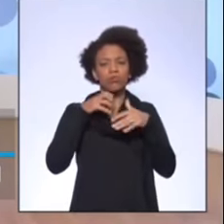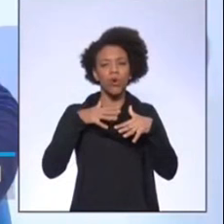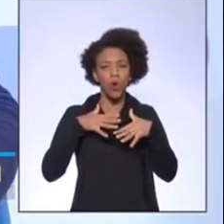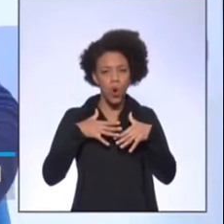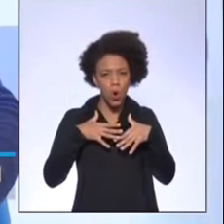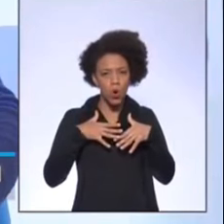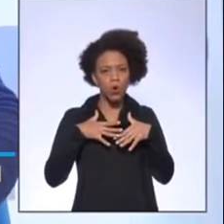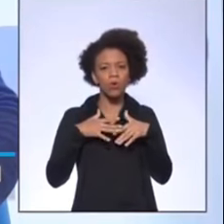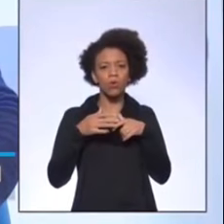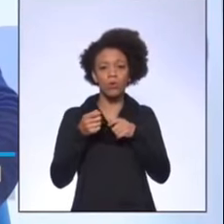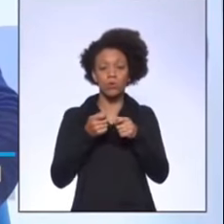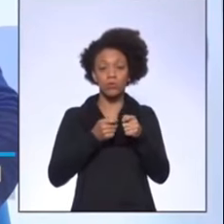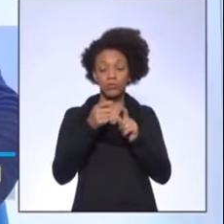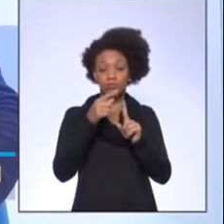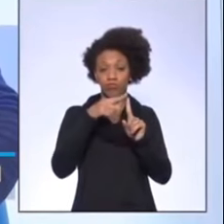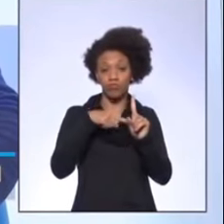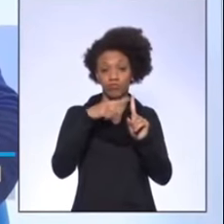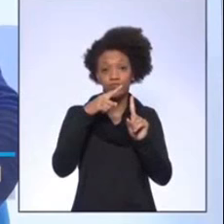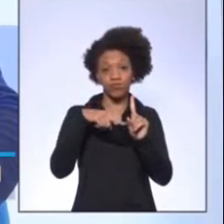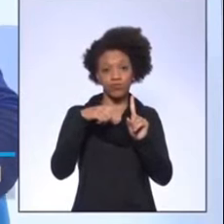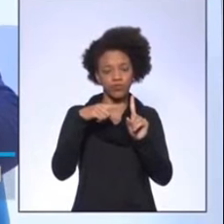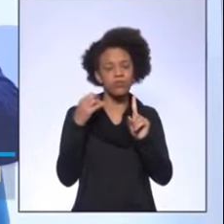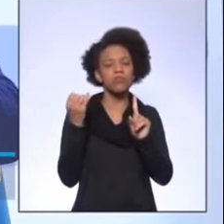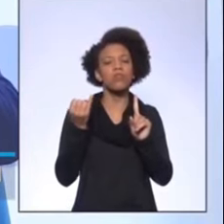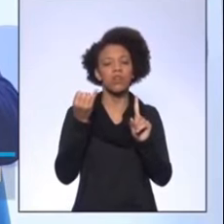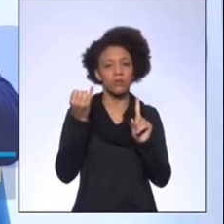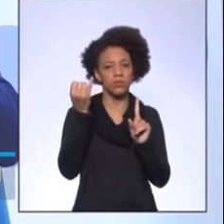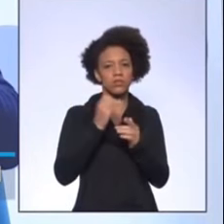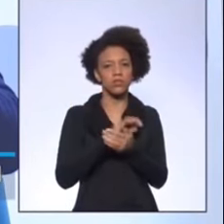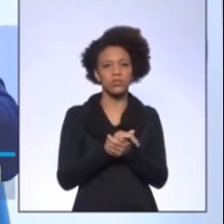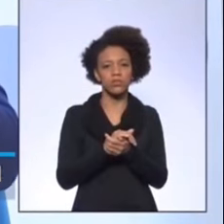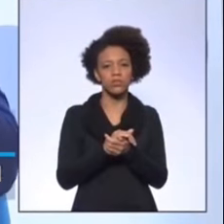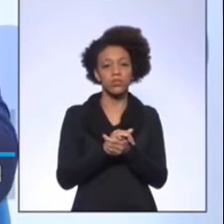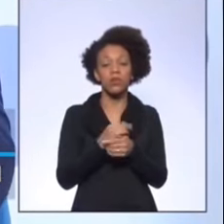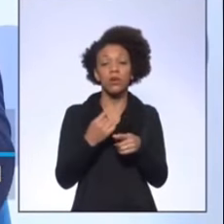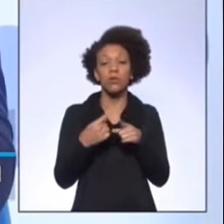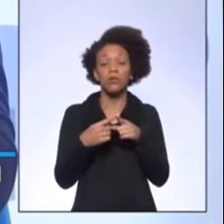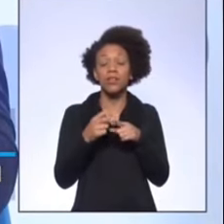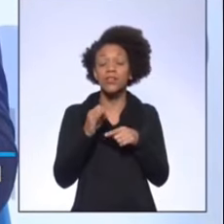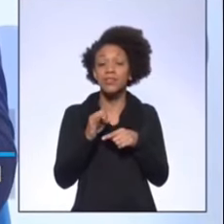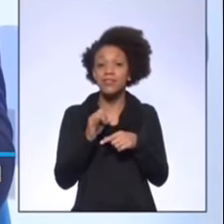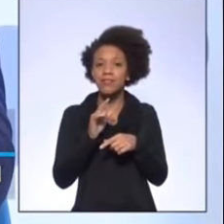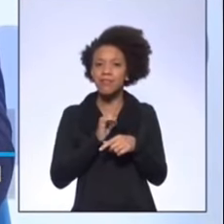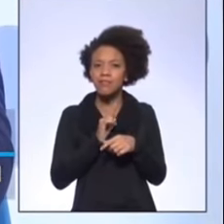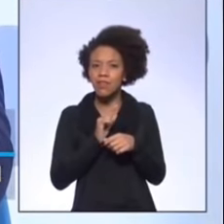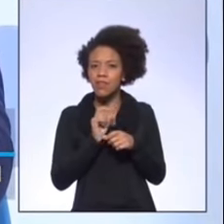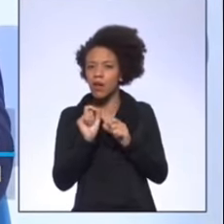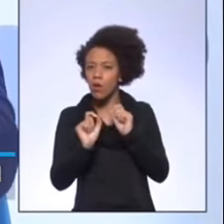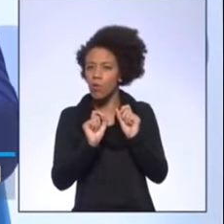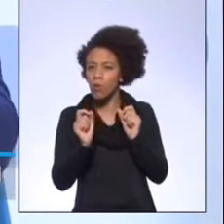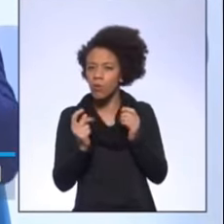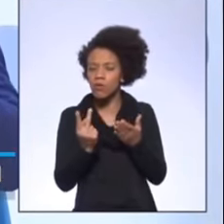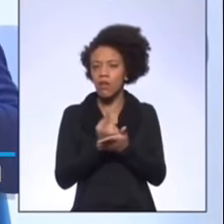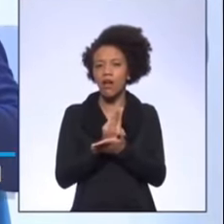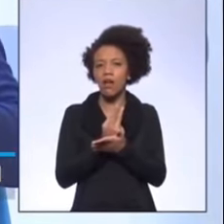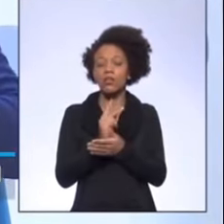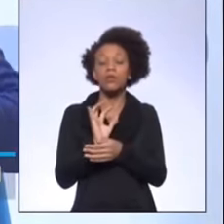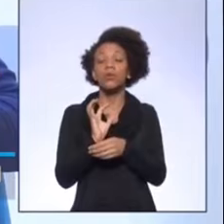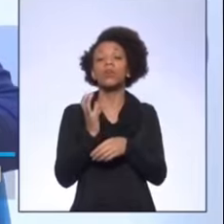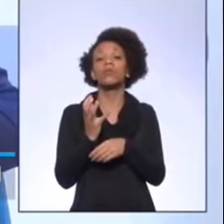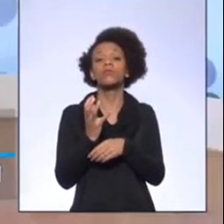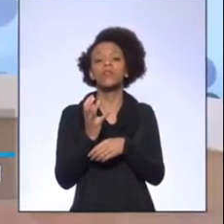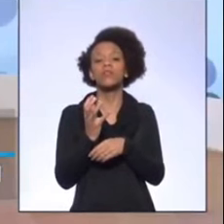mecanismo regulador da temperatura é extremamente importante. Quando tem alguma coisa errada, né, professor Edjoel? O que acontece? Aí a